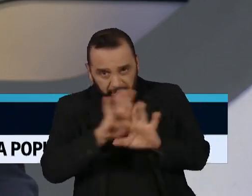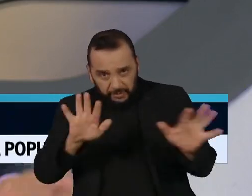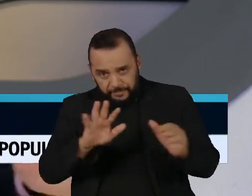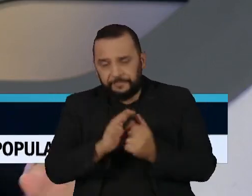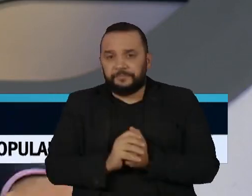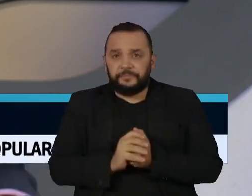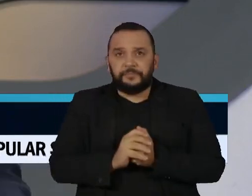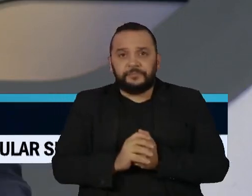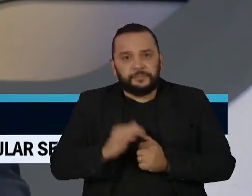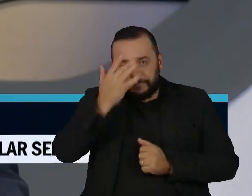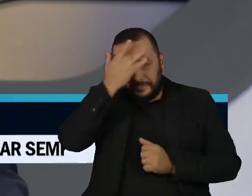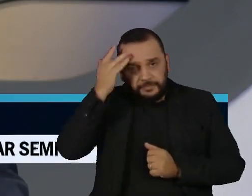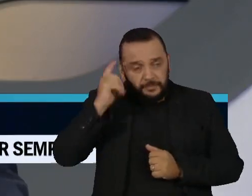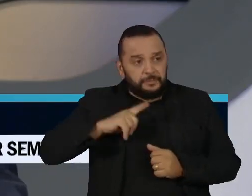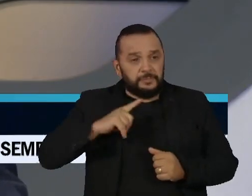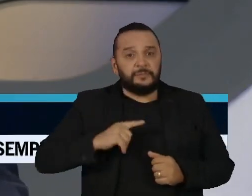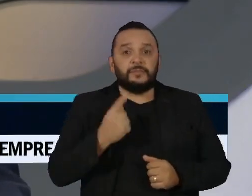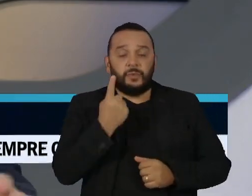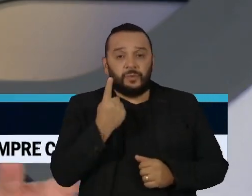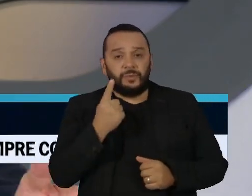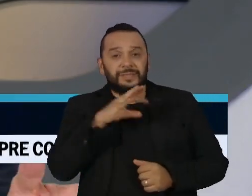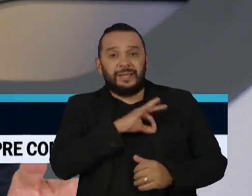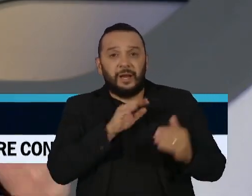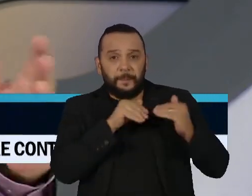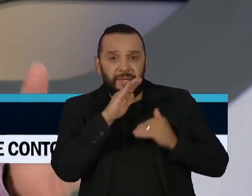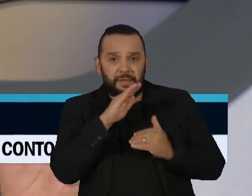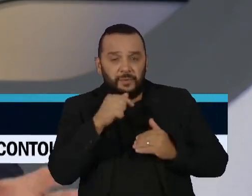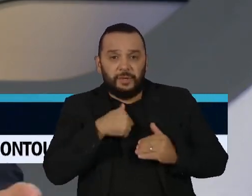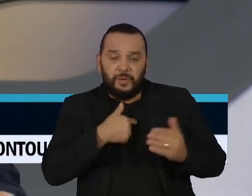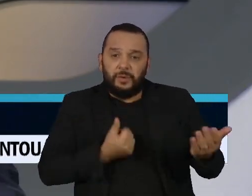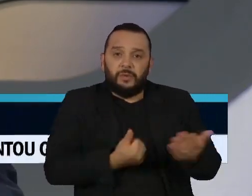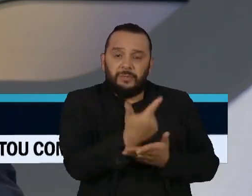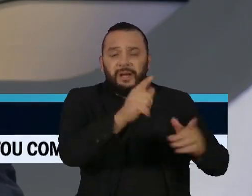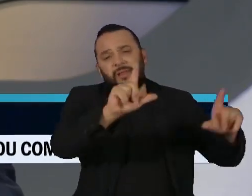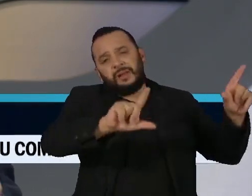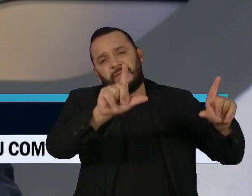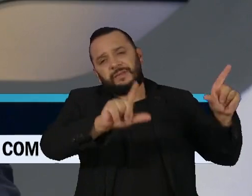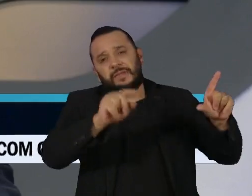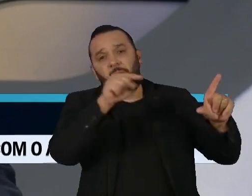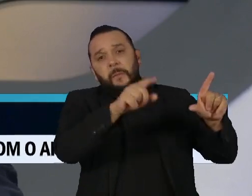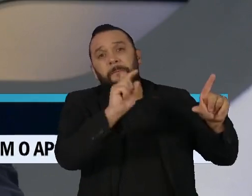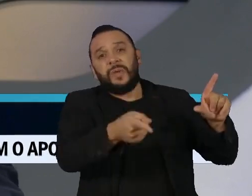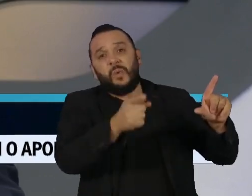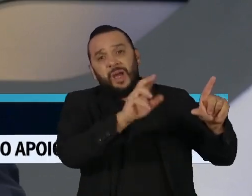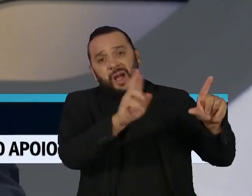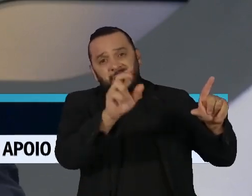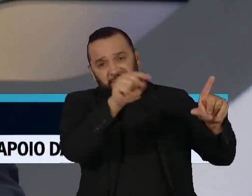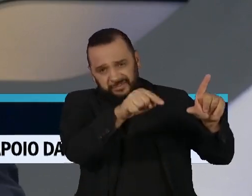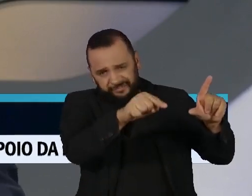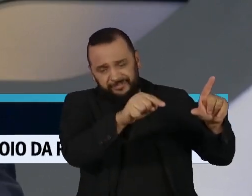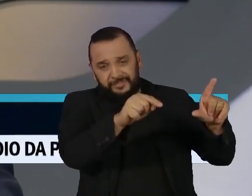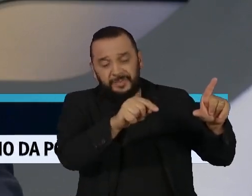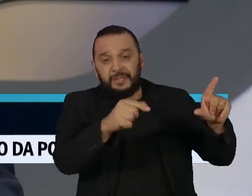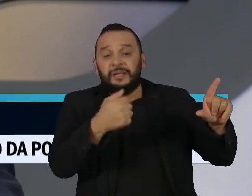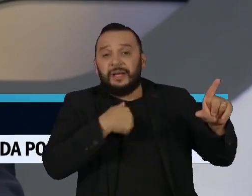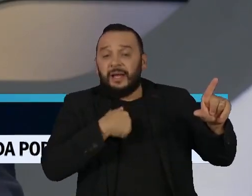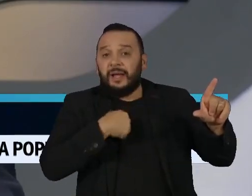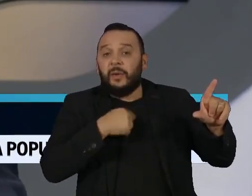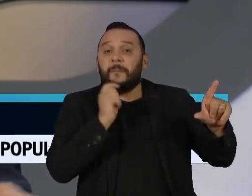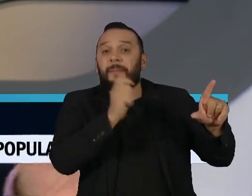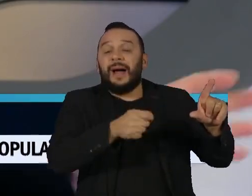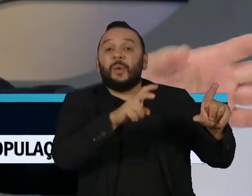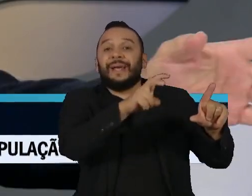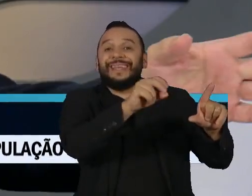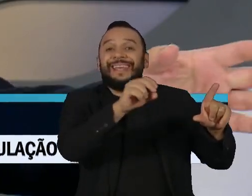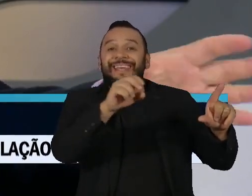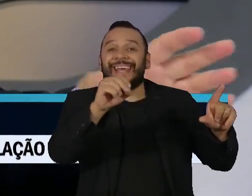Se uma pessoa que ganha um salário mínimo for comprar um aparelho televisor, por hipótese, que custe R$ 1.000, ele vai pagar 500